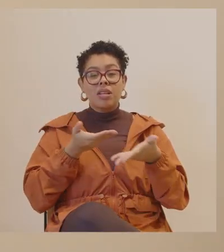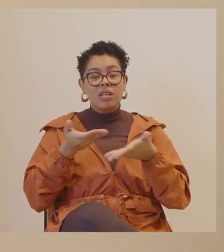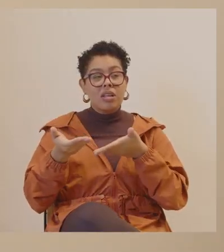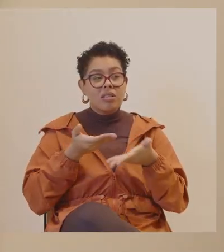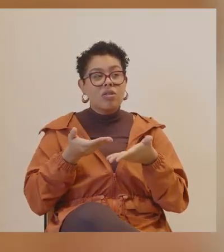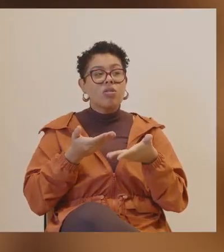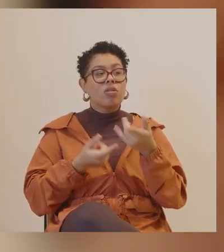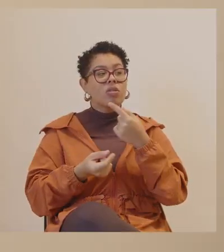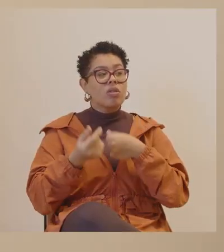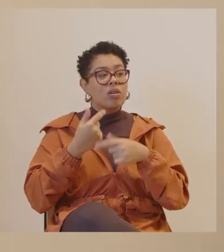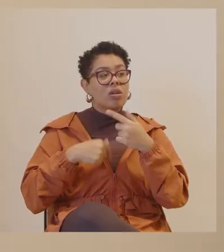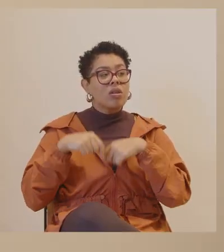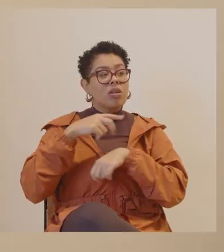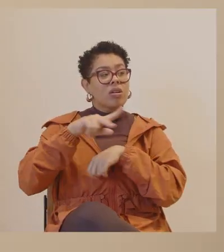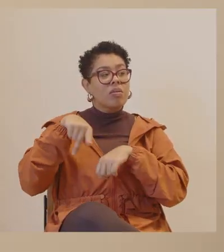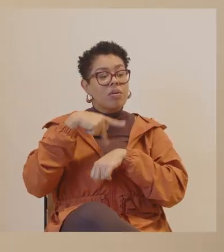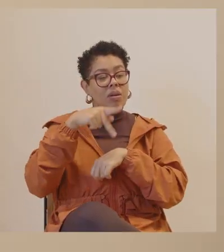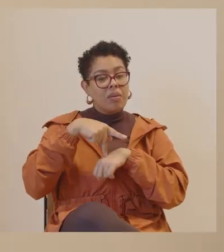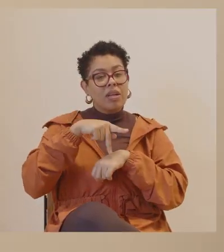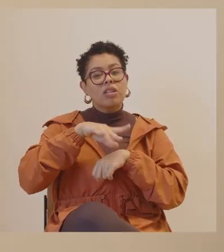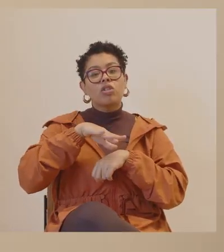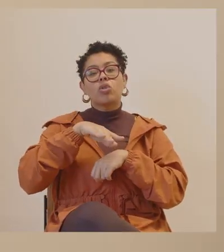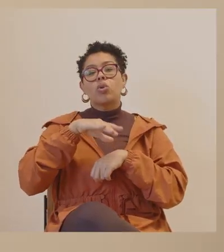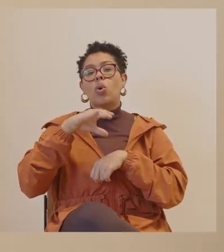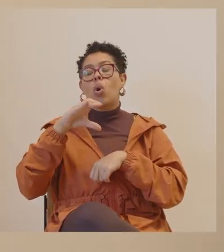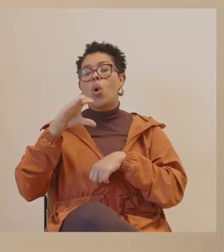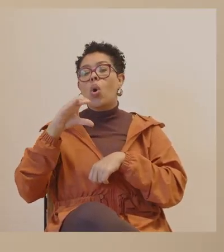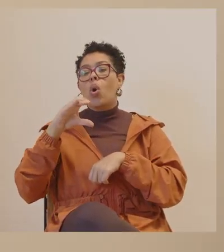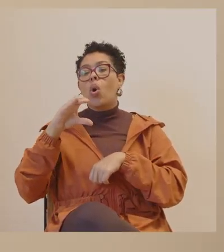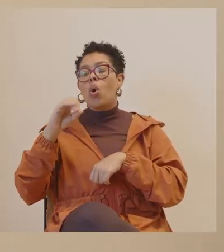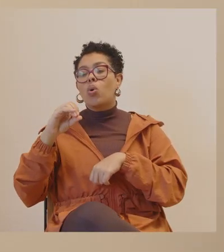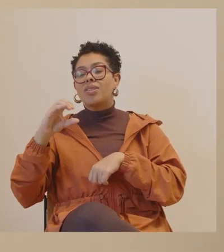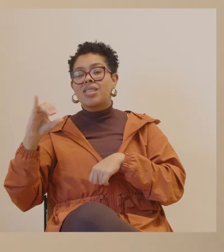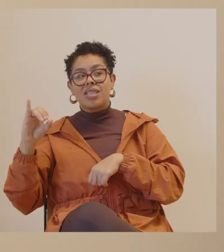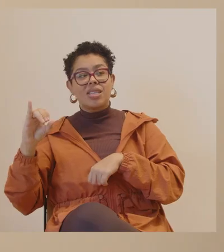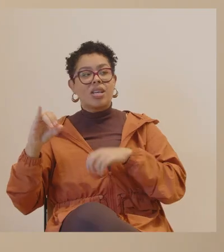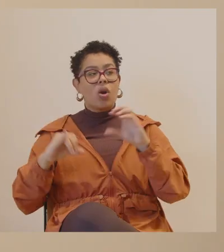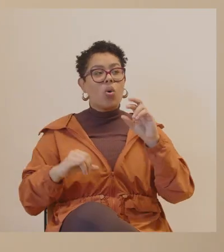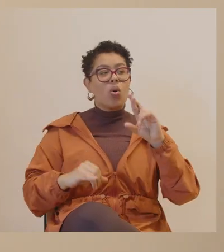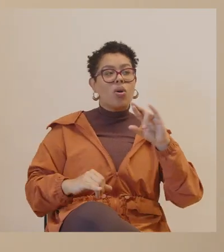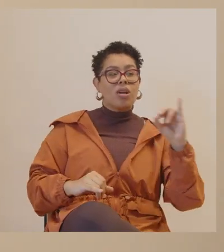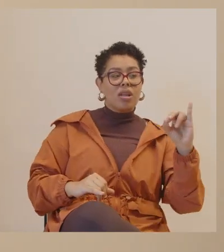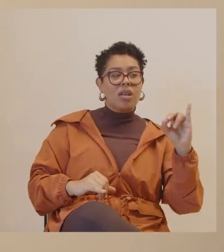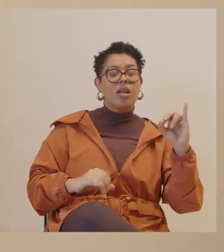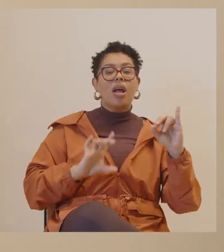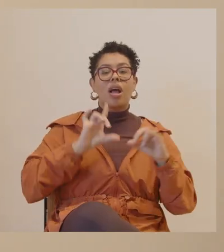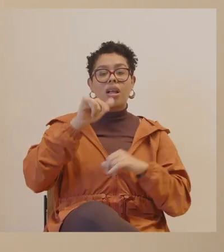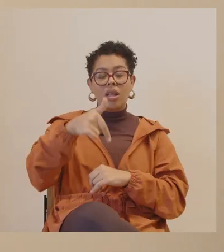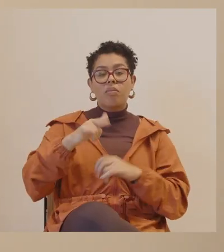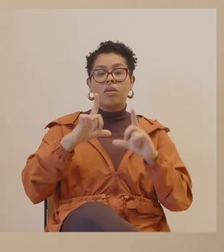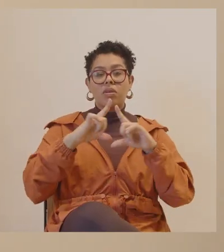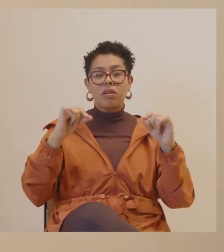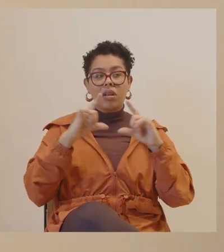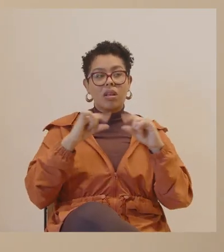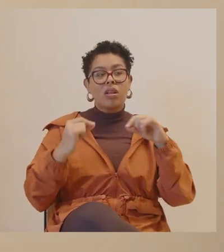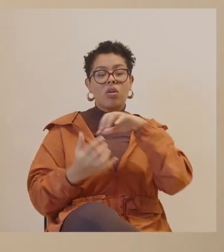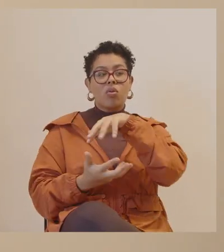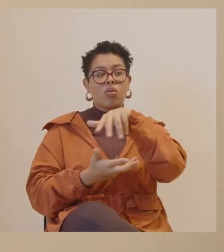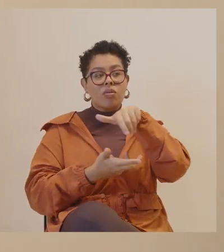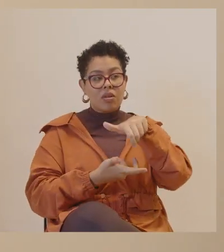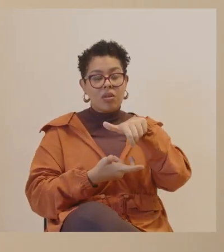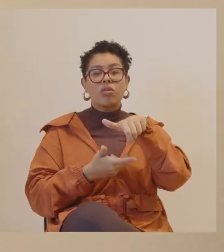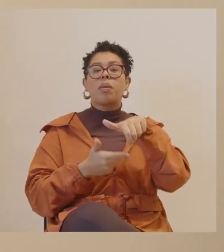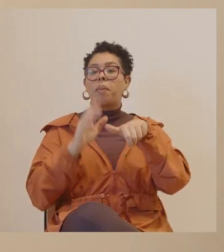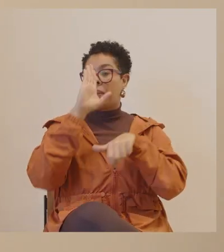entre esse país do Extremo Oriente e o Ocidente. E, a partir da presença do Japão nas exposições universais,